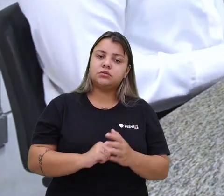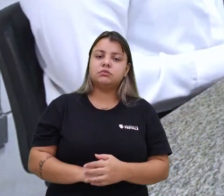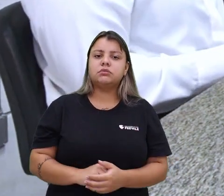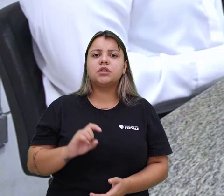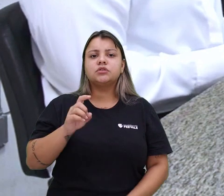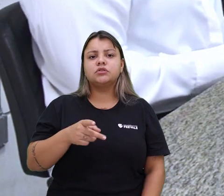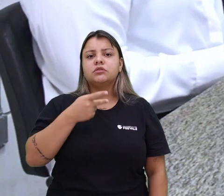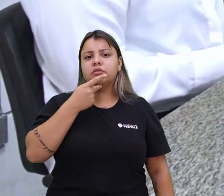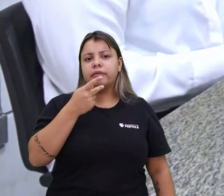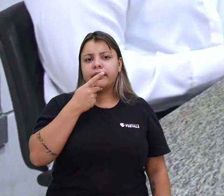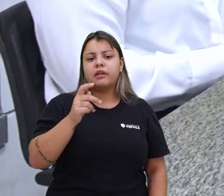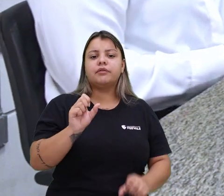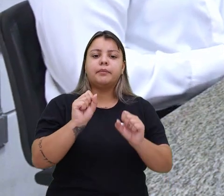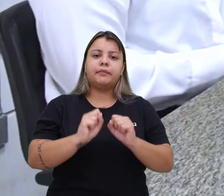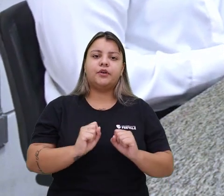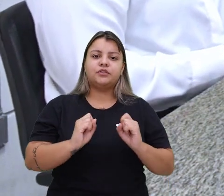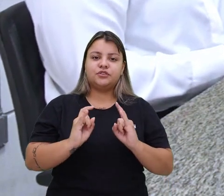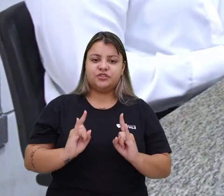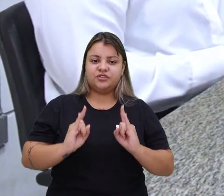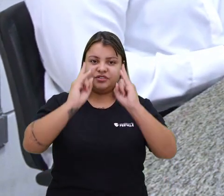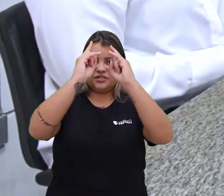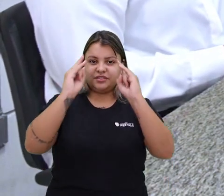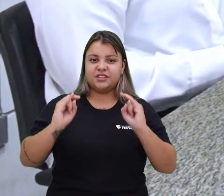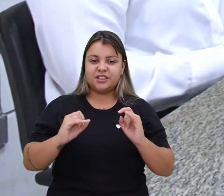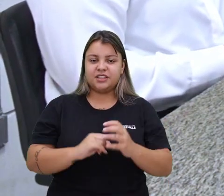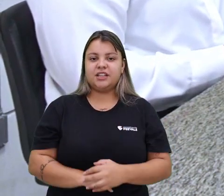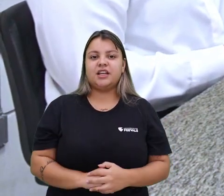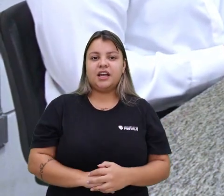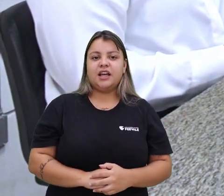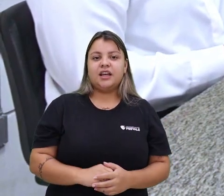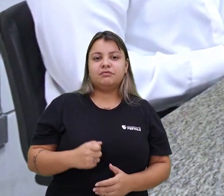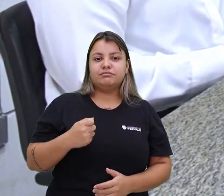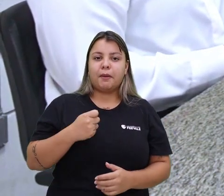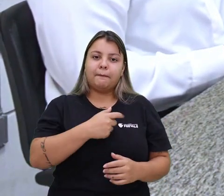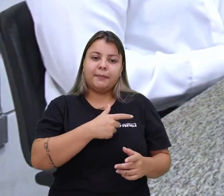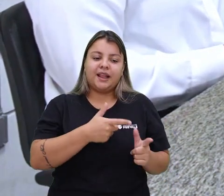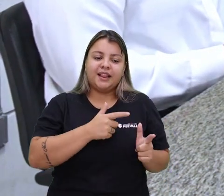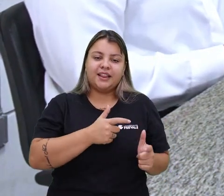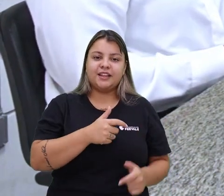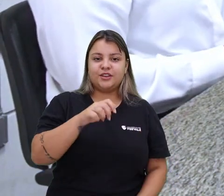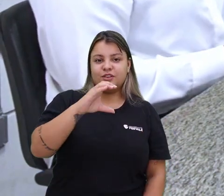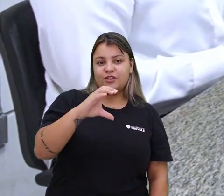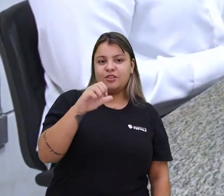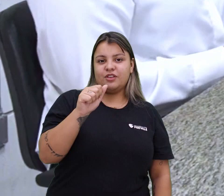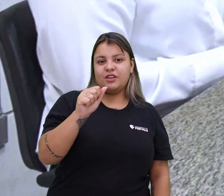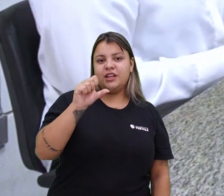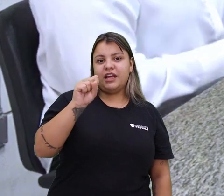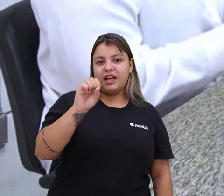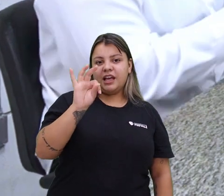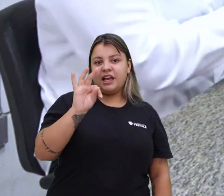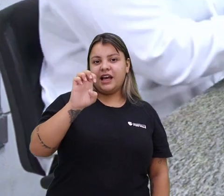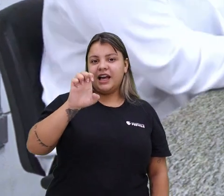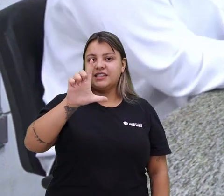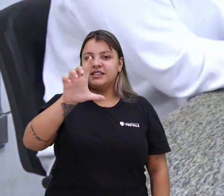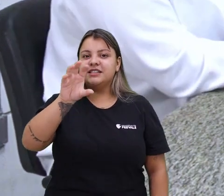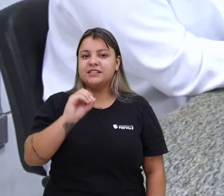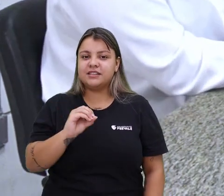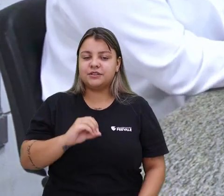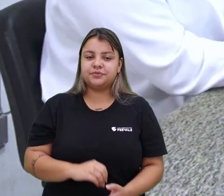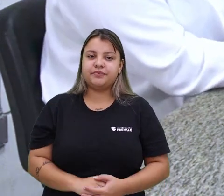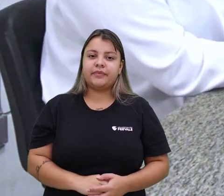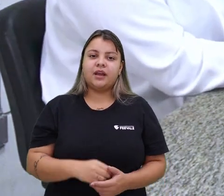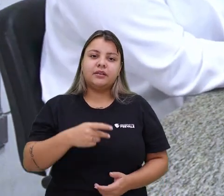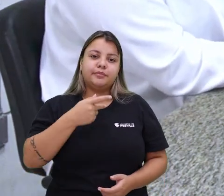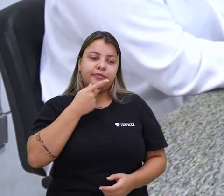Falavam do pó de castelinho que é o o apelido da uf né o castelo né já já tem